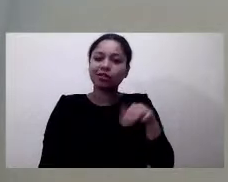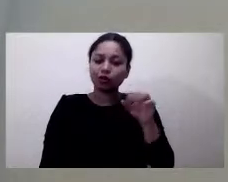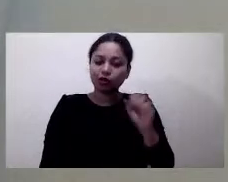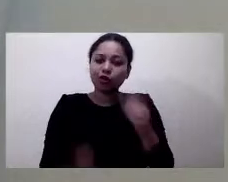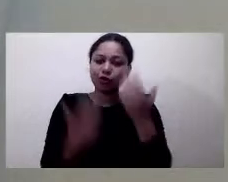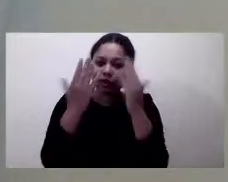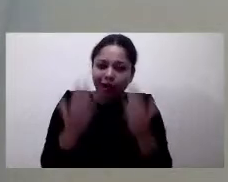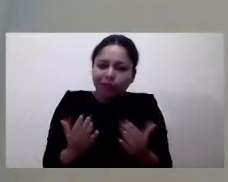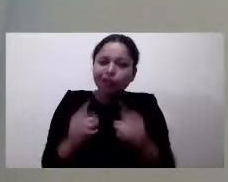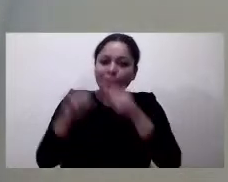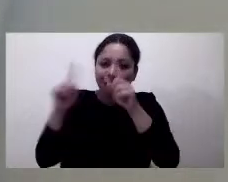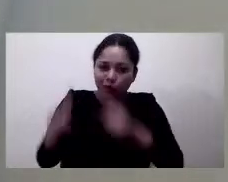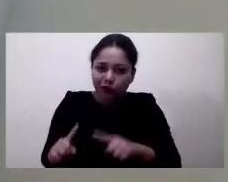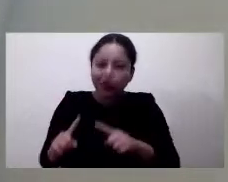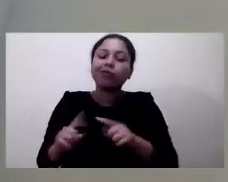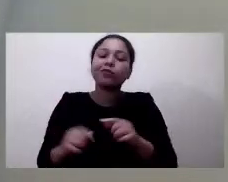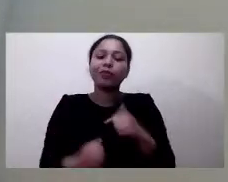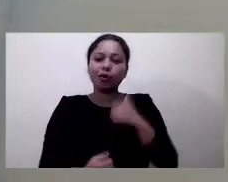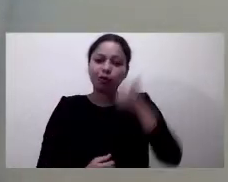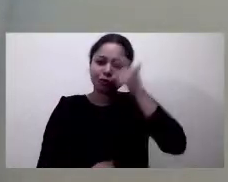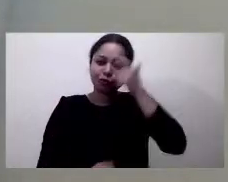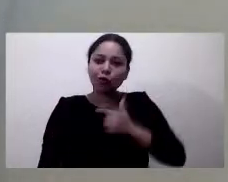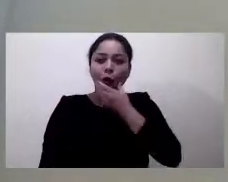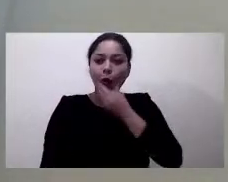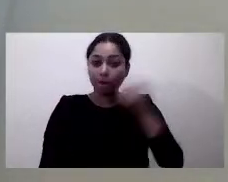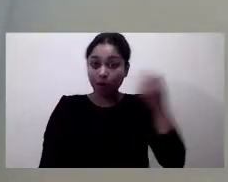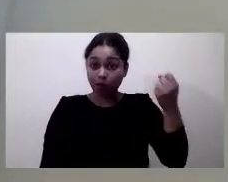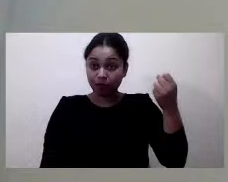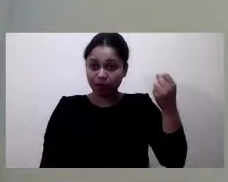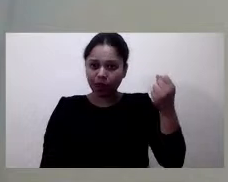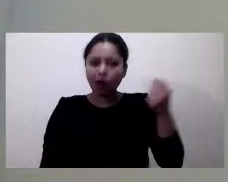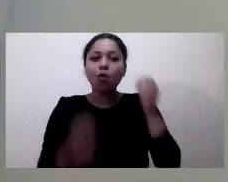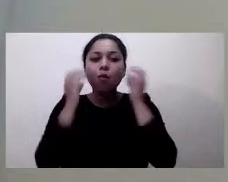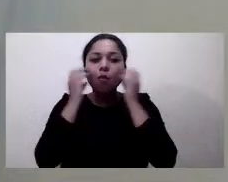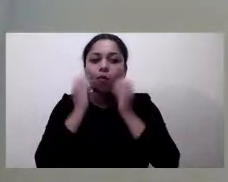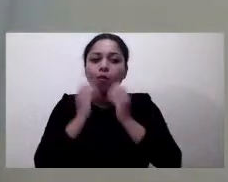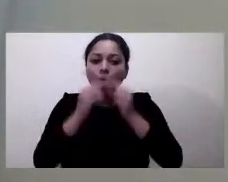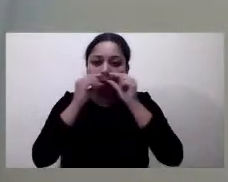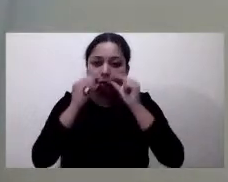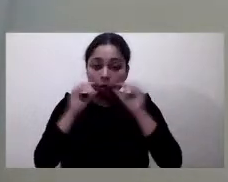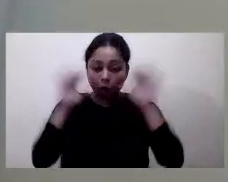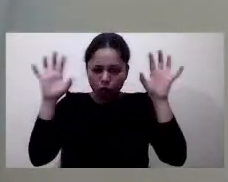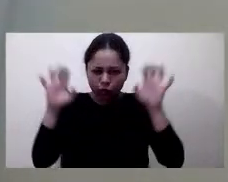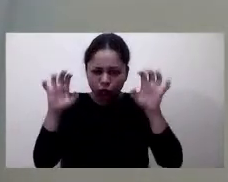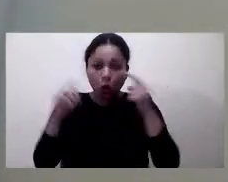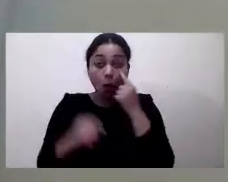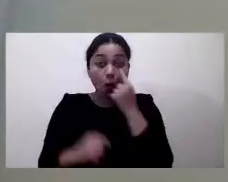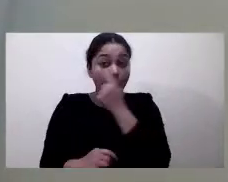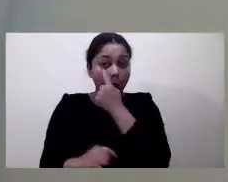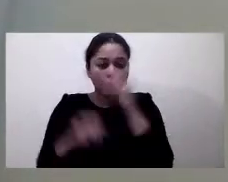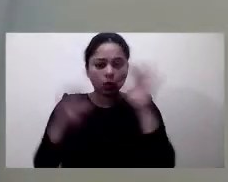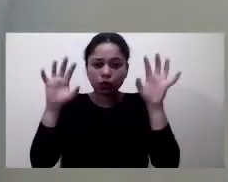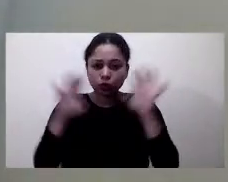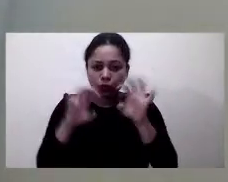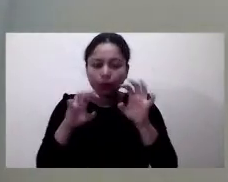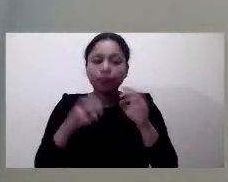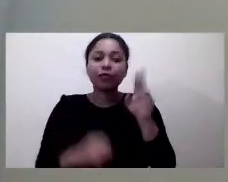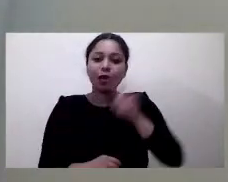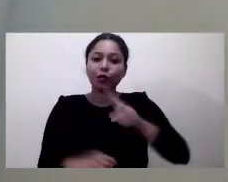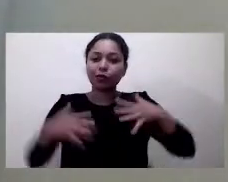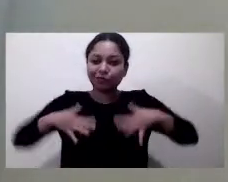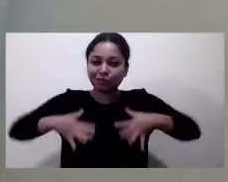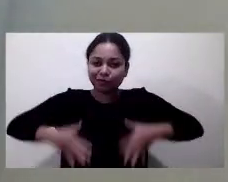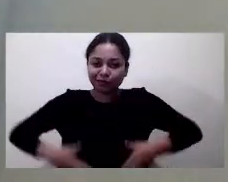Council. Eu sou um homem branco, possuo barba e cabelos escuros, meu olho também é escuro. Eu estou usando uma